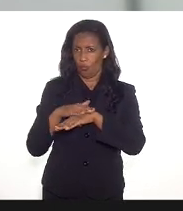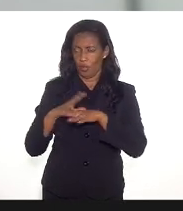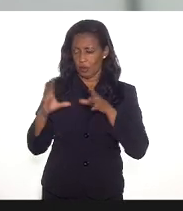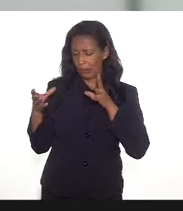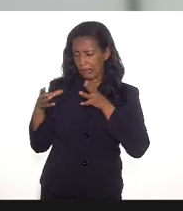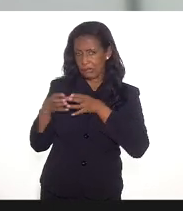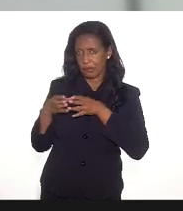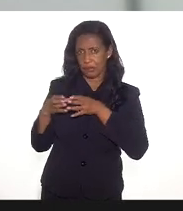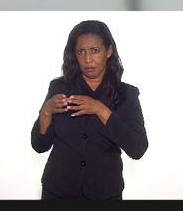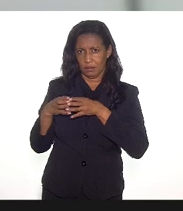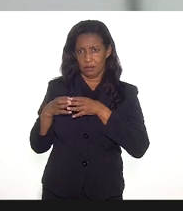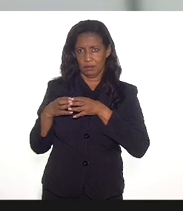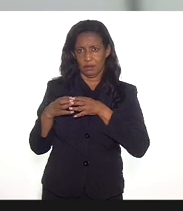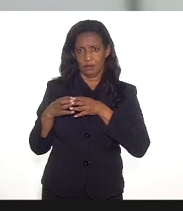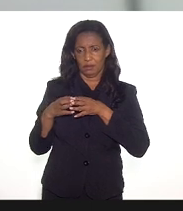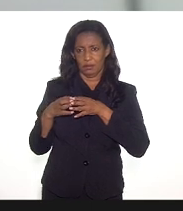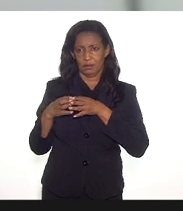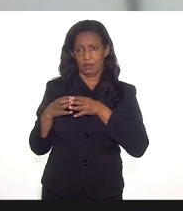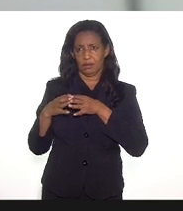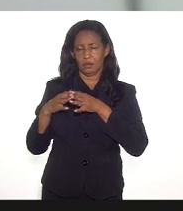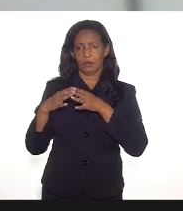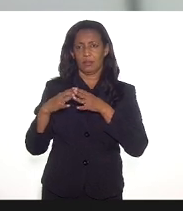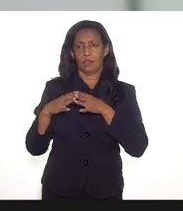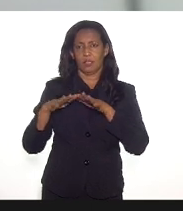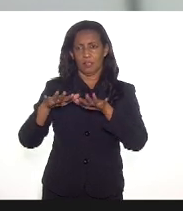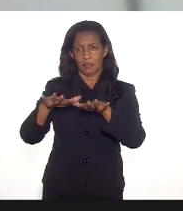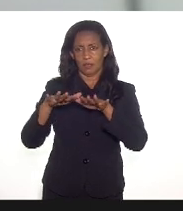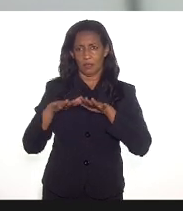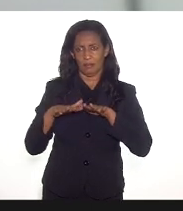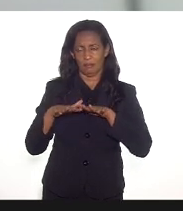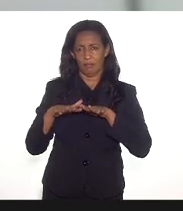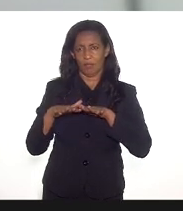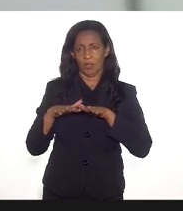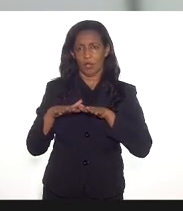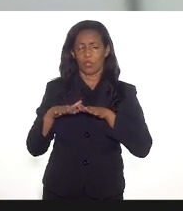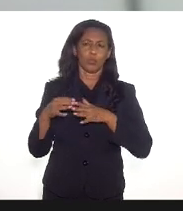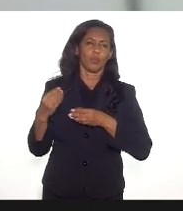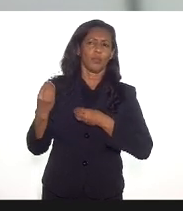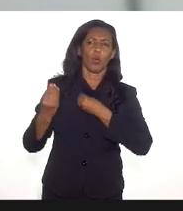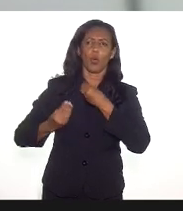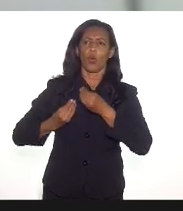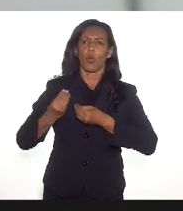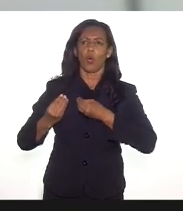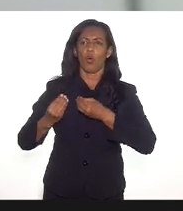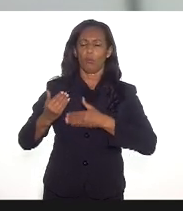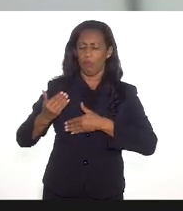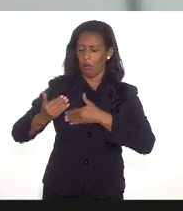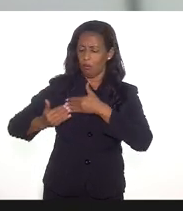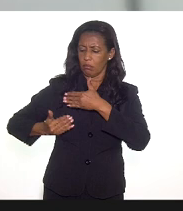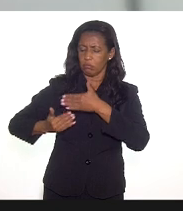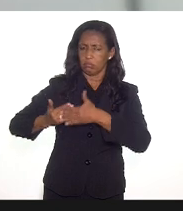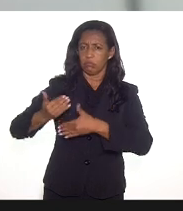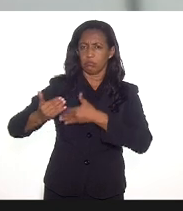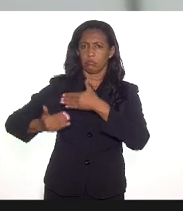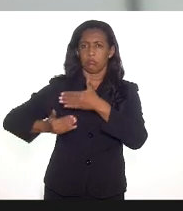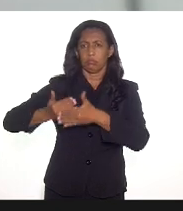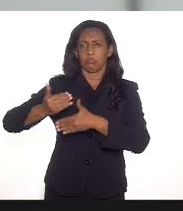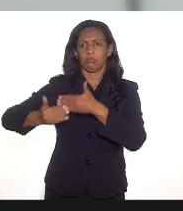em audiência sobre os próximos passos do regime de recuperação